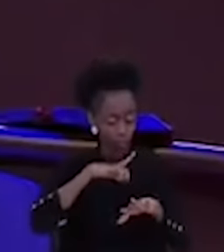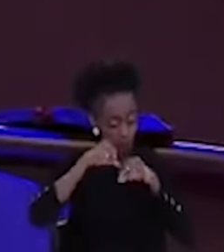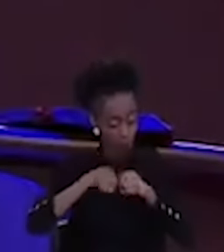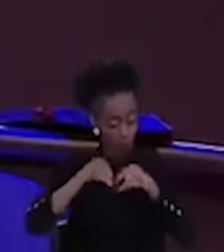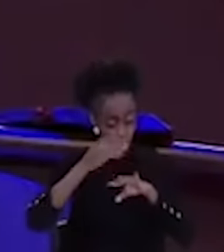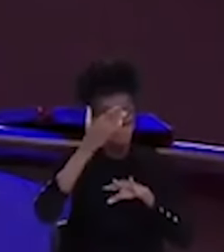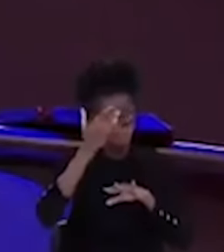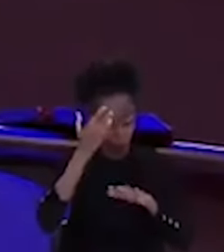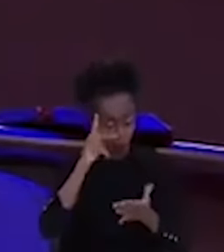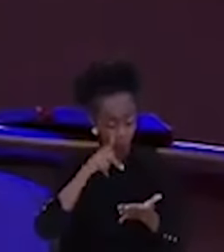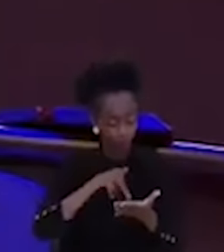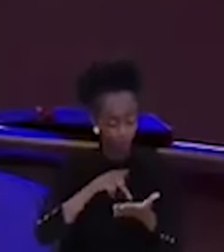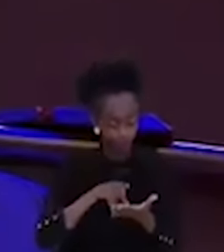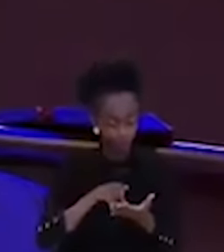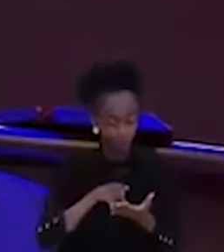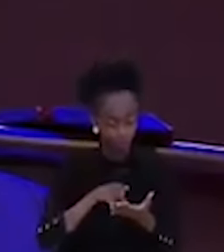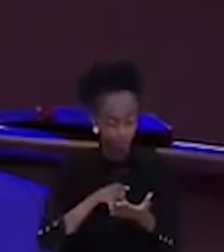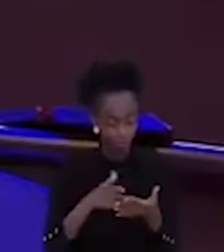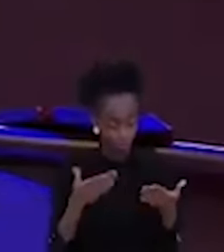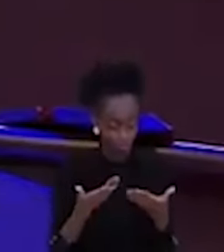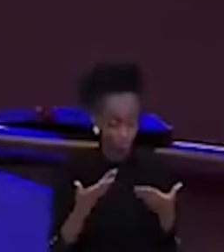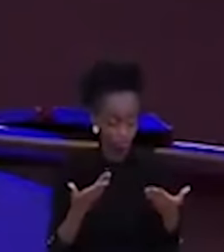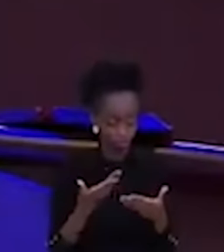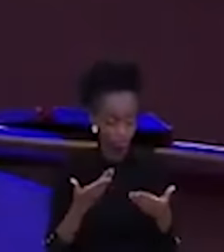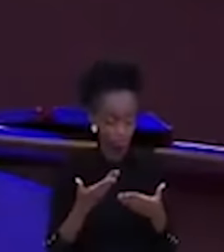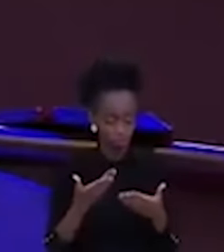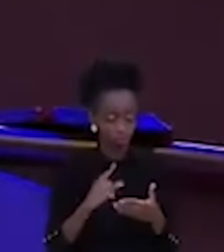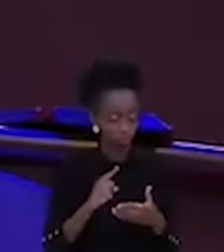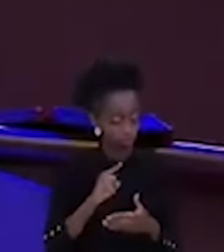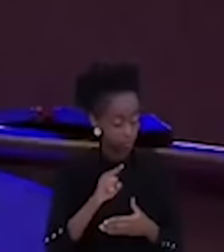a verdade, e agora você está aí,